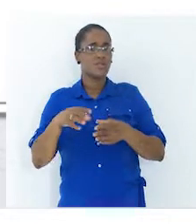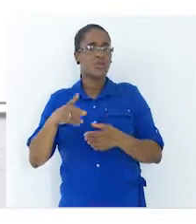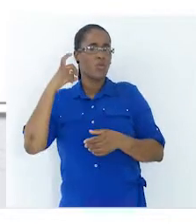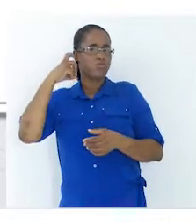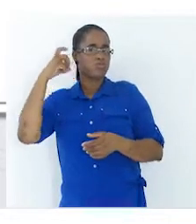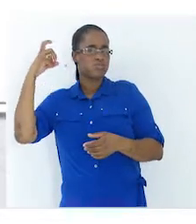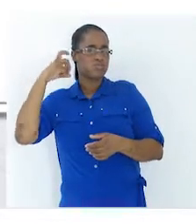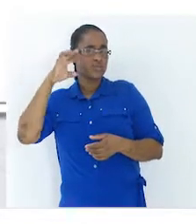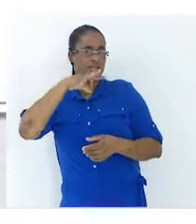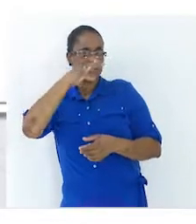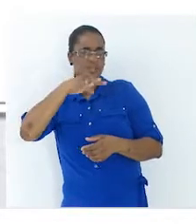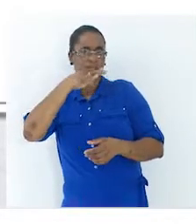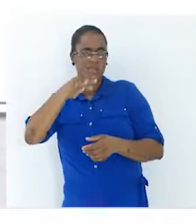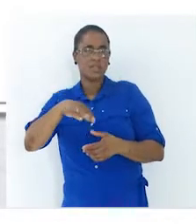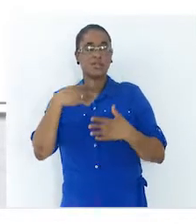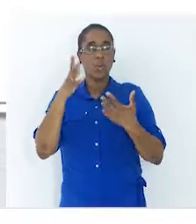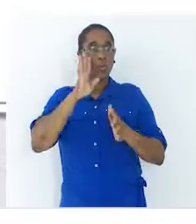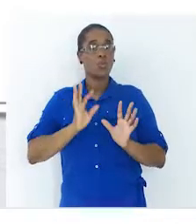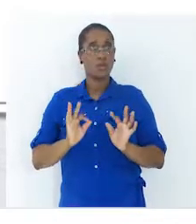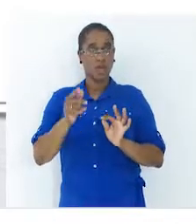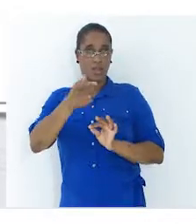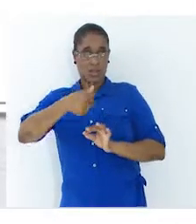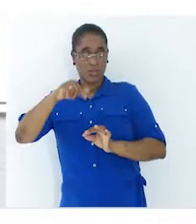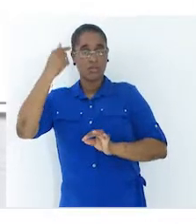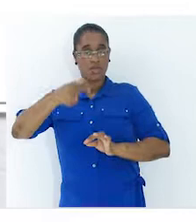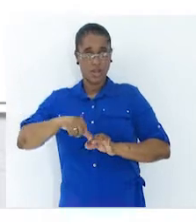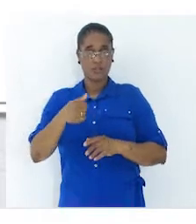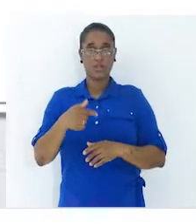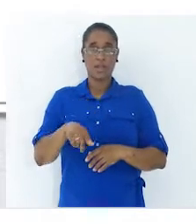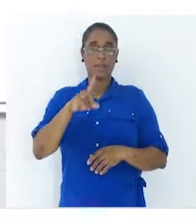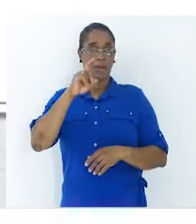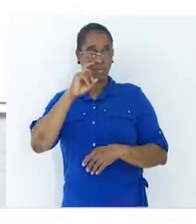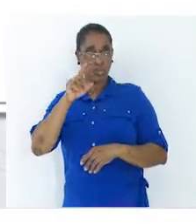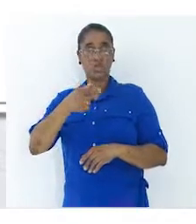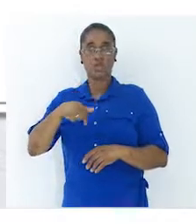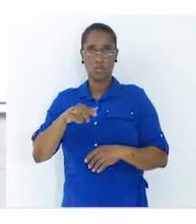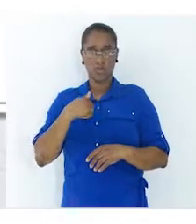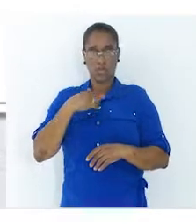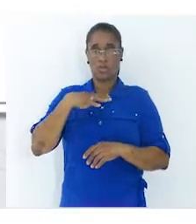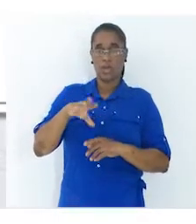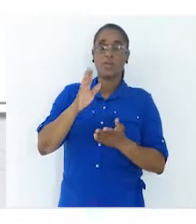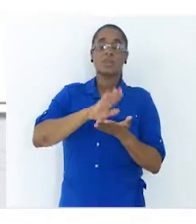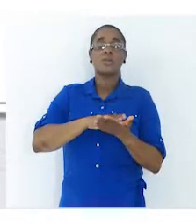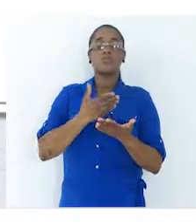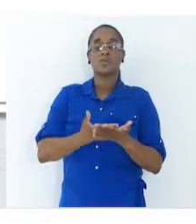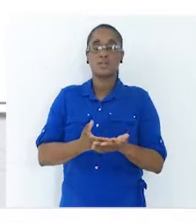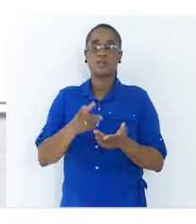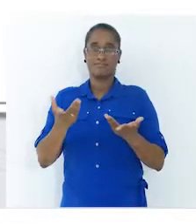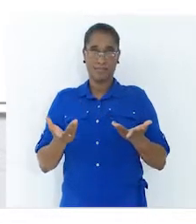a dizer os procedimentos que devemos ter para nos proteger. É isso que eu quero traduzir para